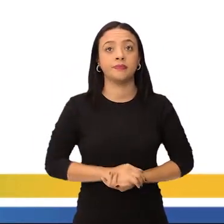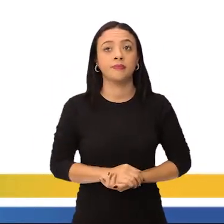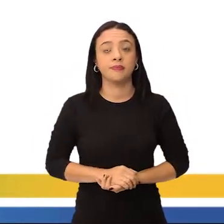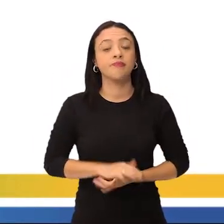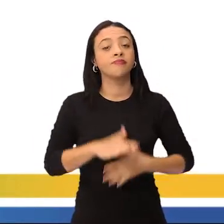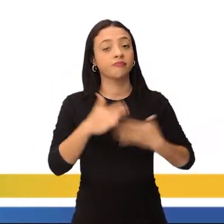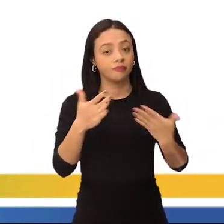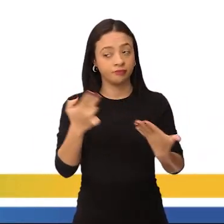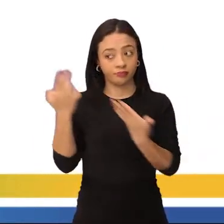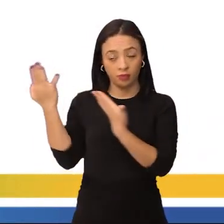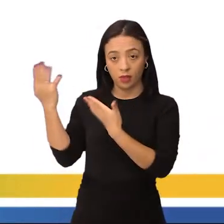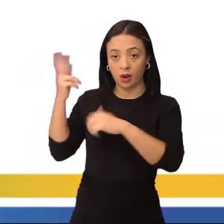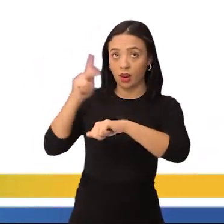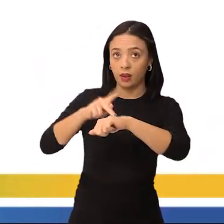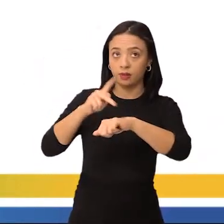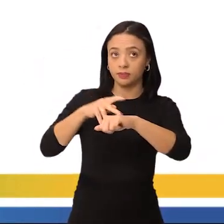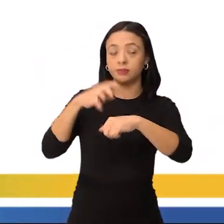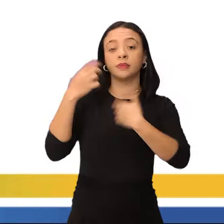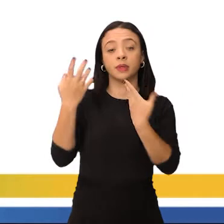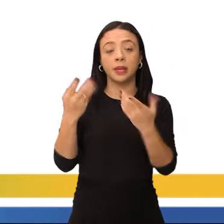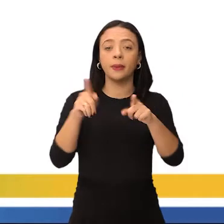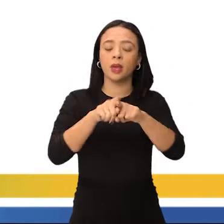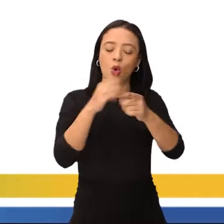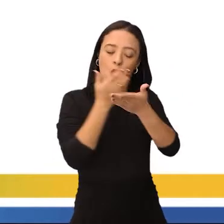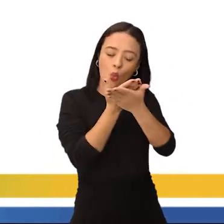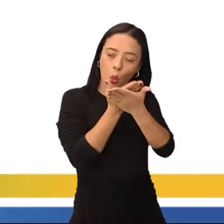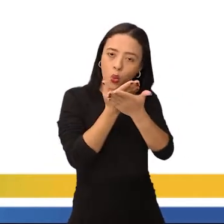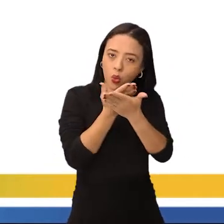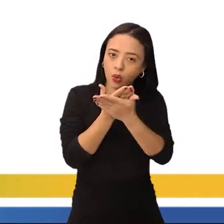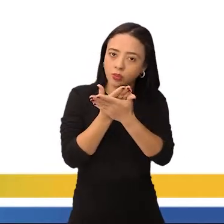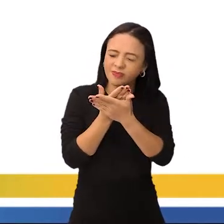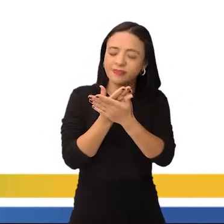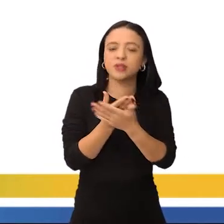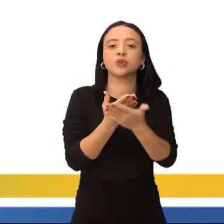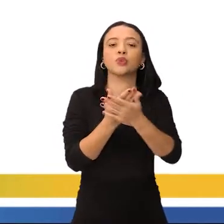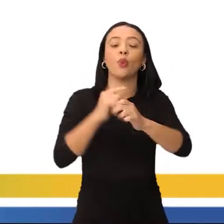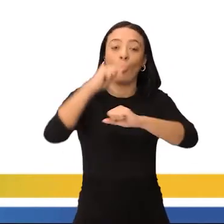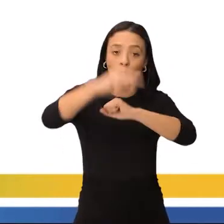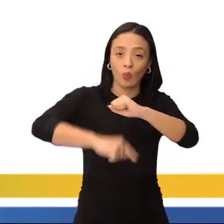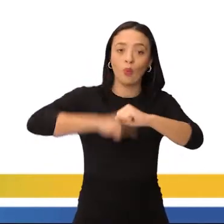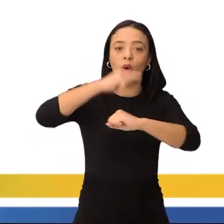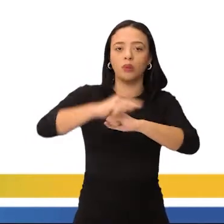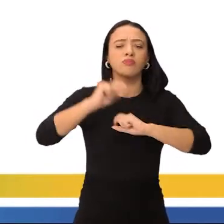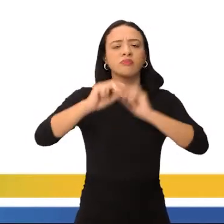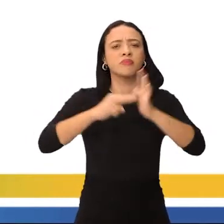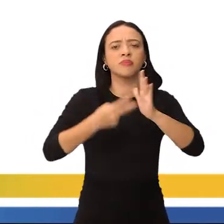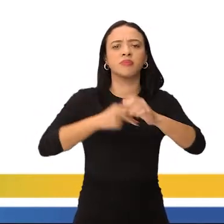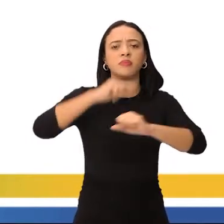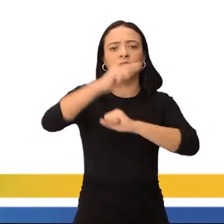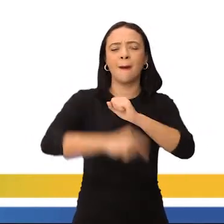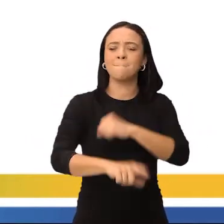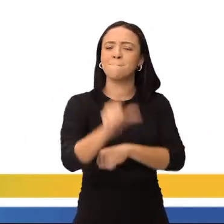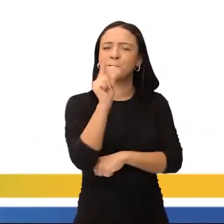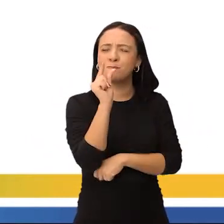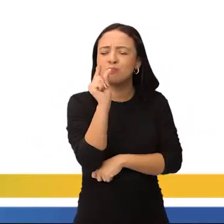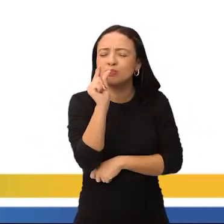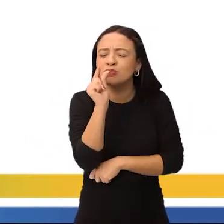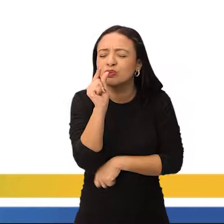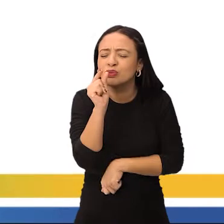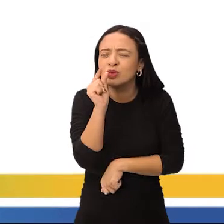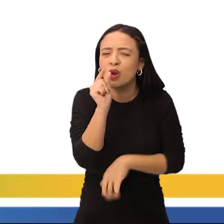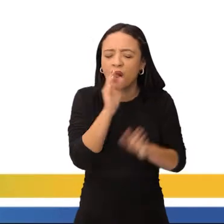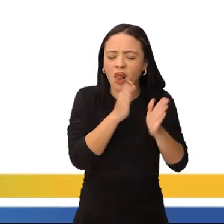aí pessoal essa Pedrinha gerou veio um estudo do átomo né O que seria o átomo é a menor parte